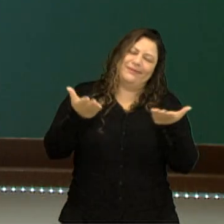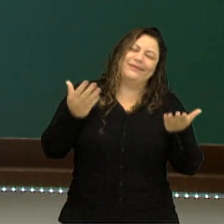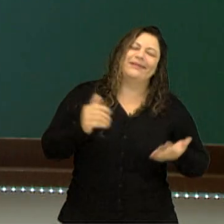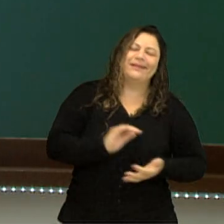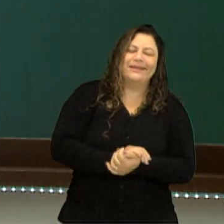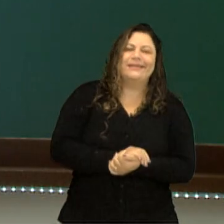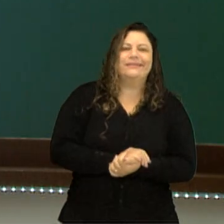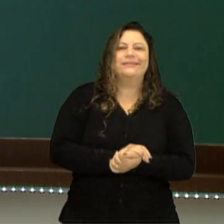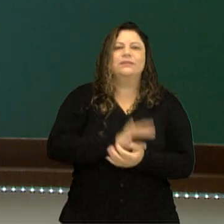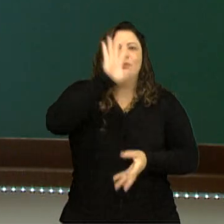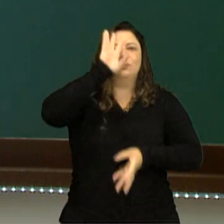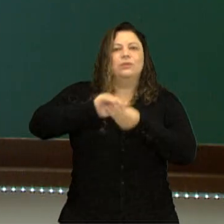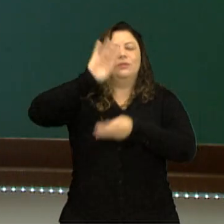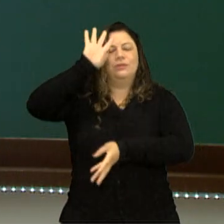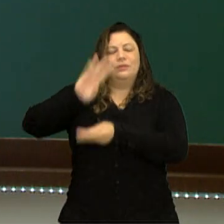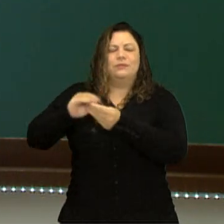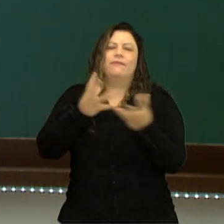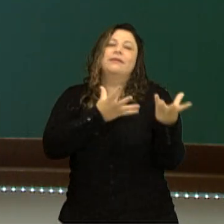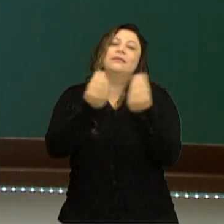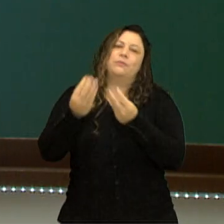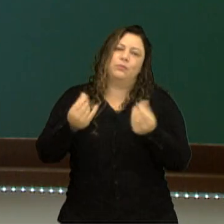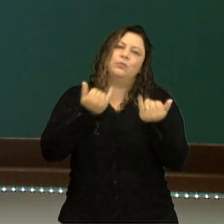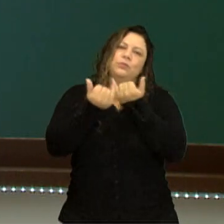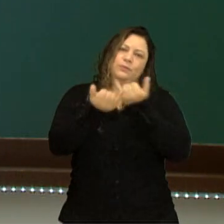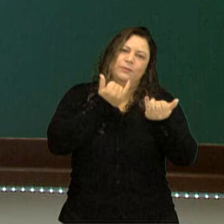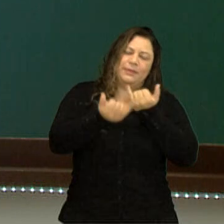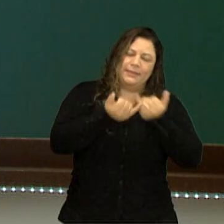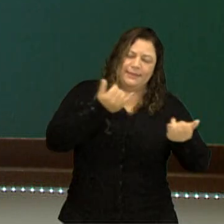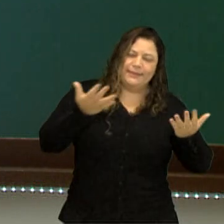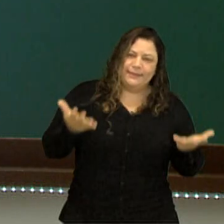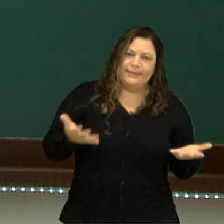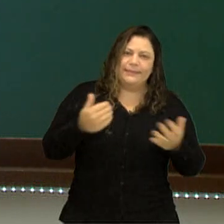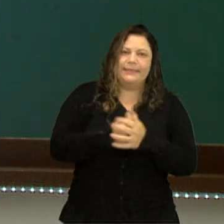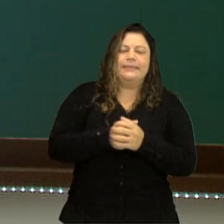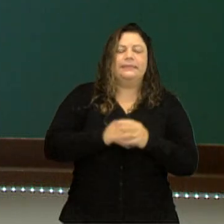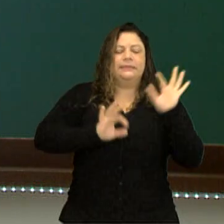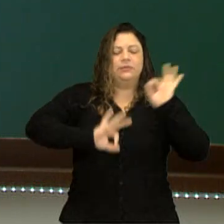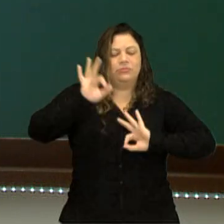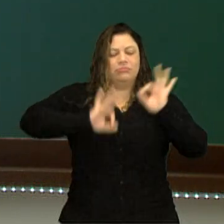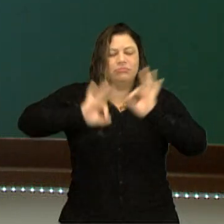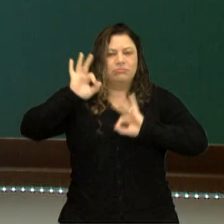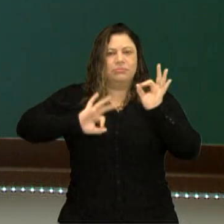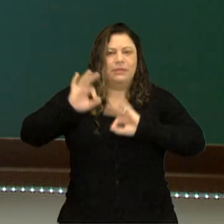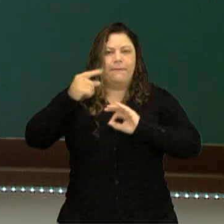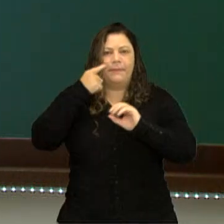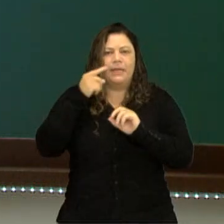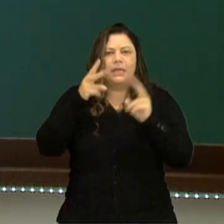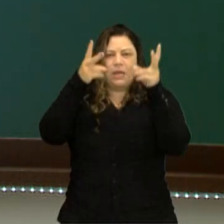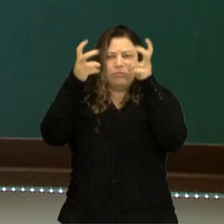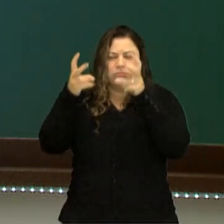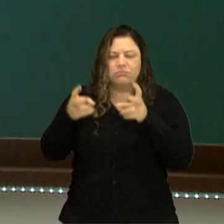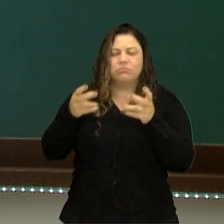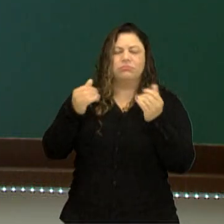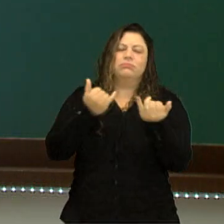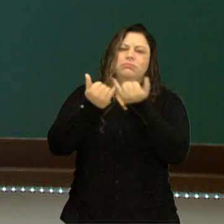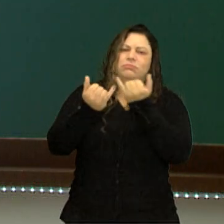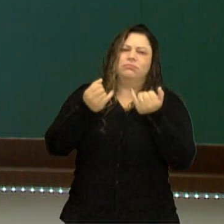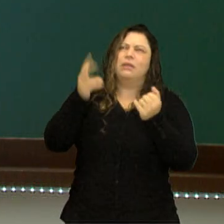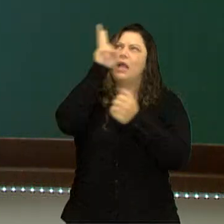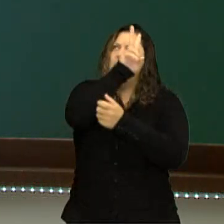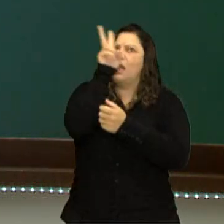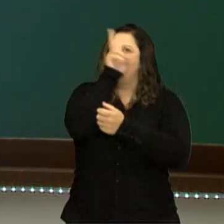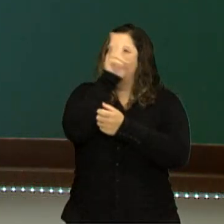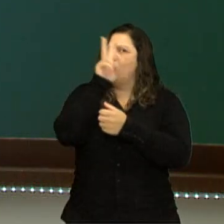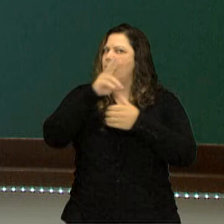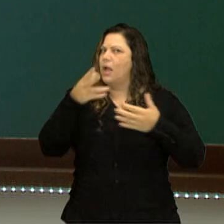vão ter muitos problemas similares. Então, se você se preparar, na hora que aparecer alguma coisa parecida, você vai lembrar